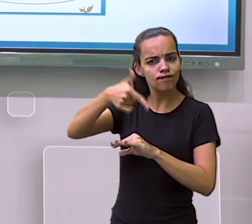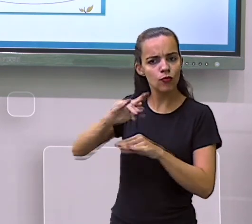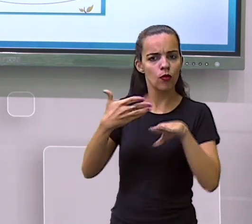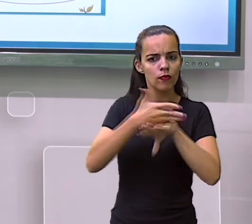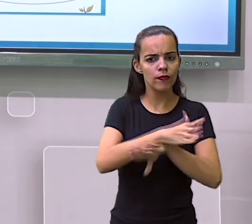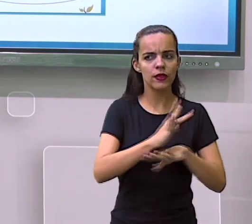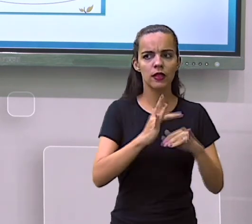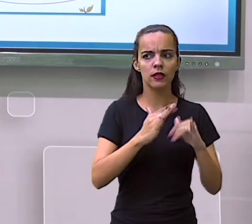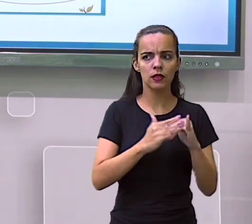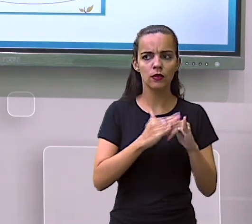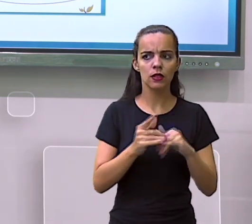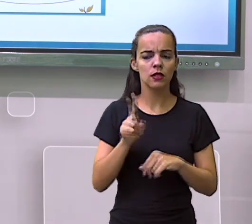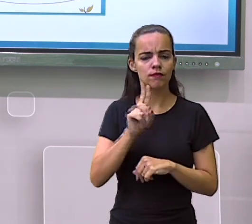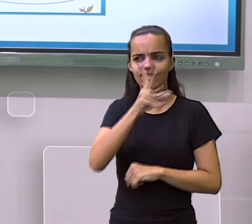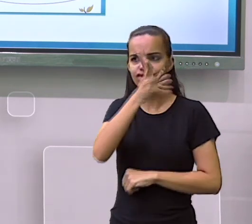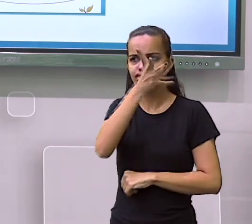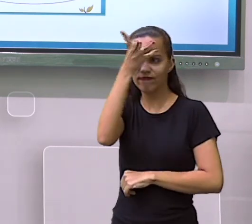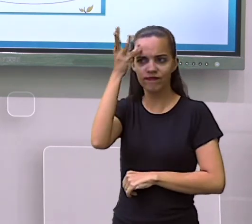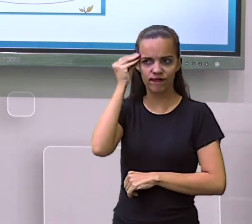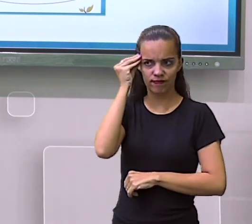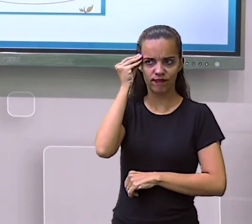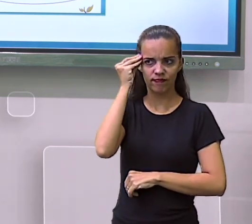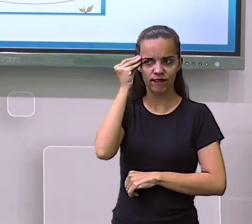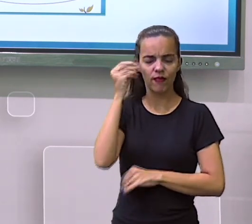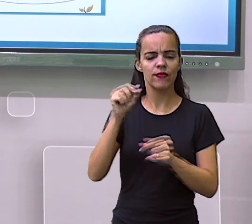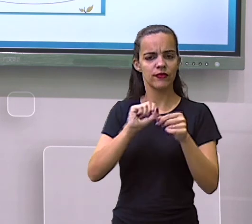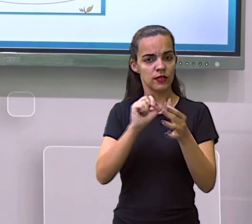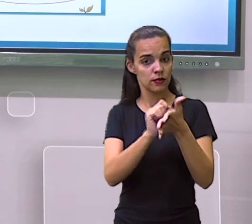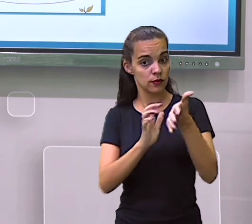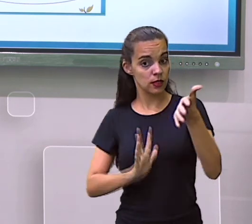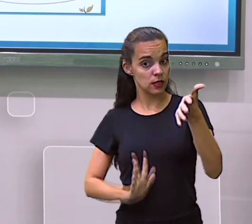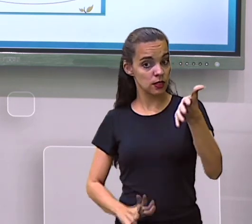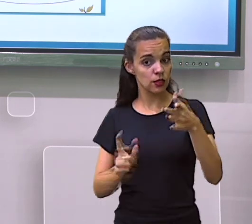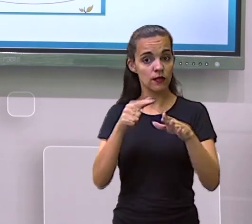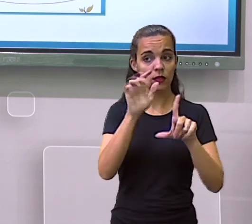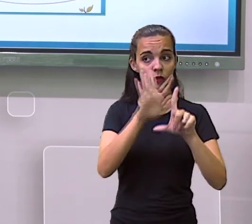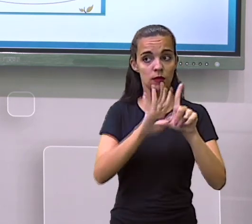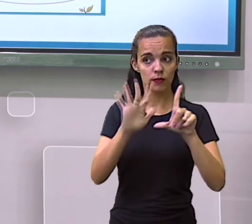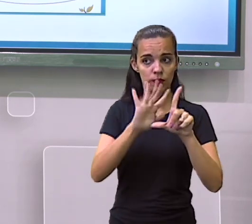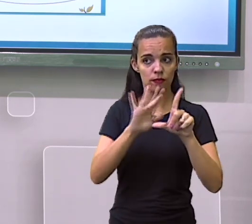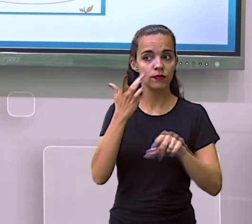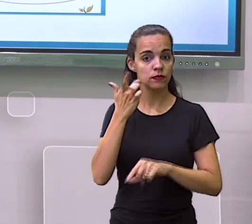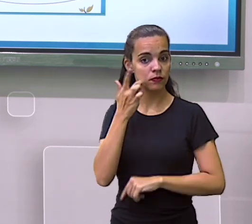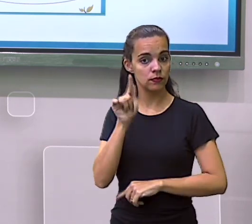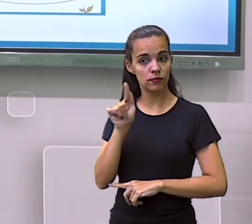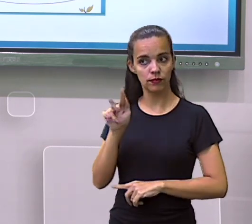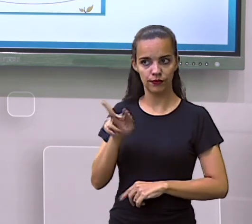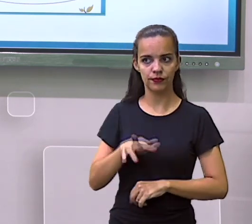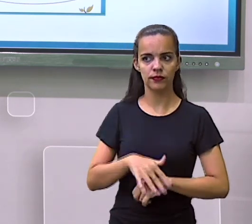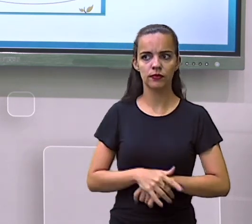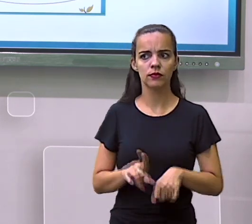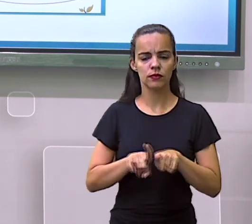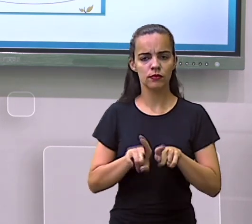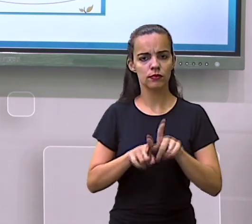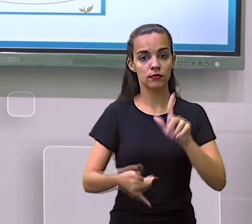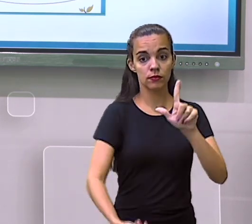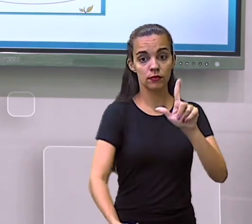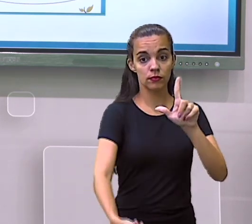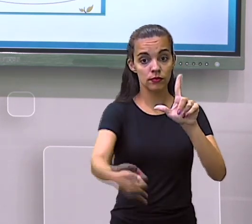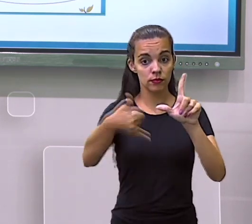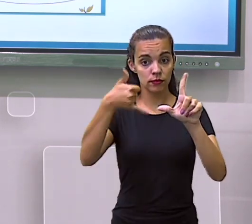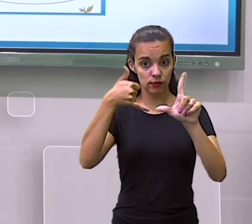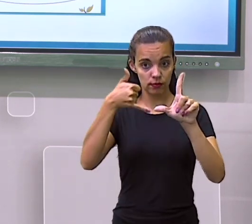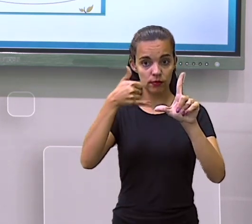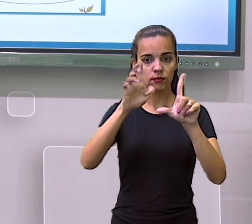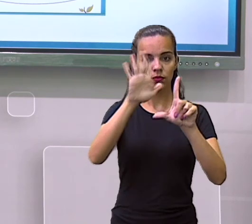canal no YouTube. E não se esqueça de fazer as nossas atividades que estão na plataforma SMED GV. Aponte a câmera do